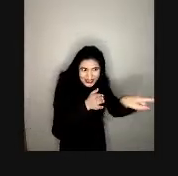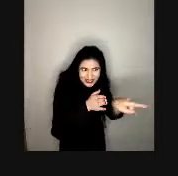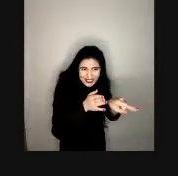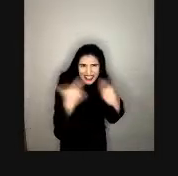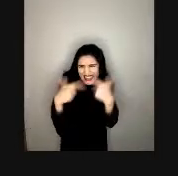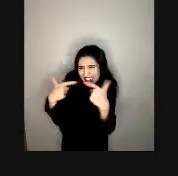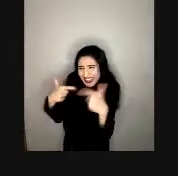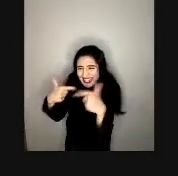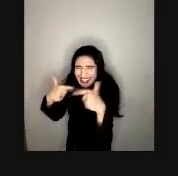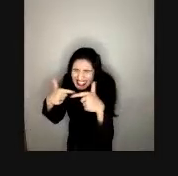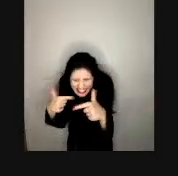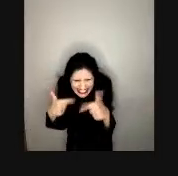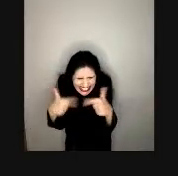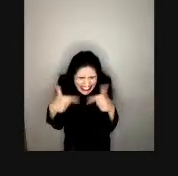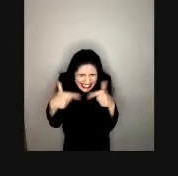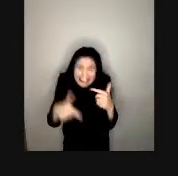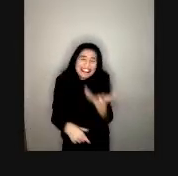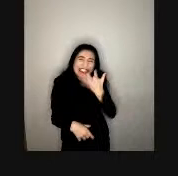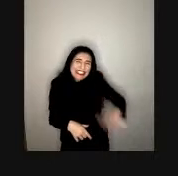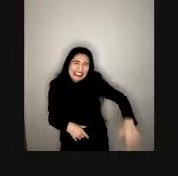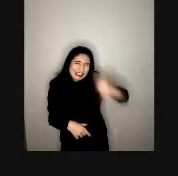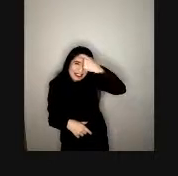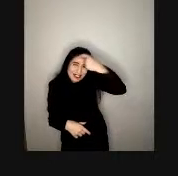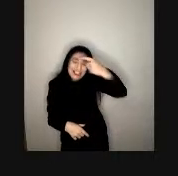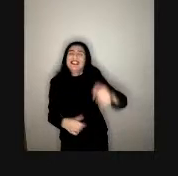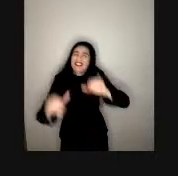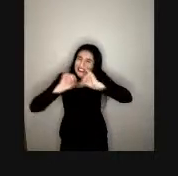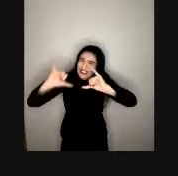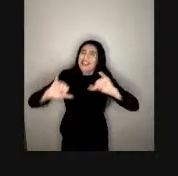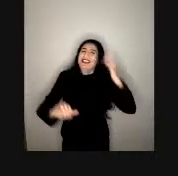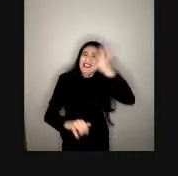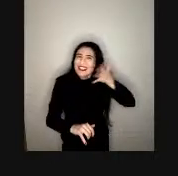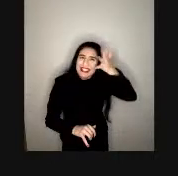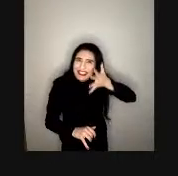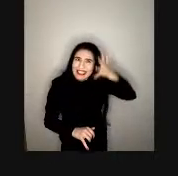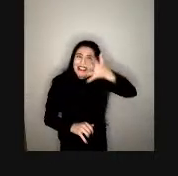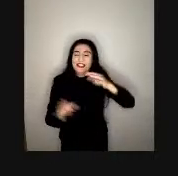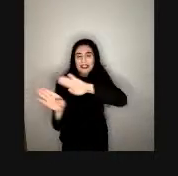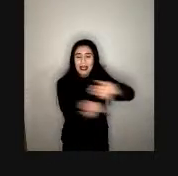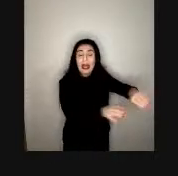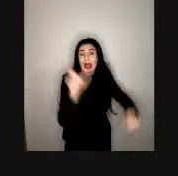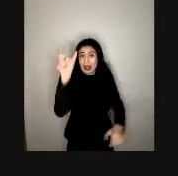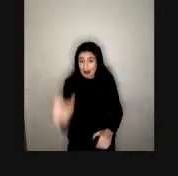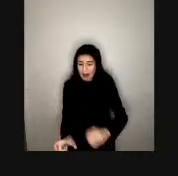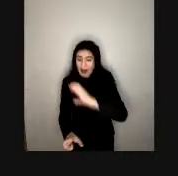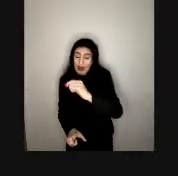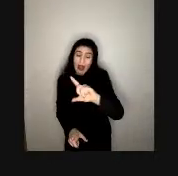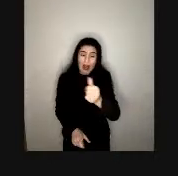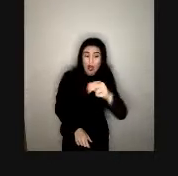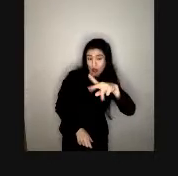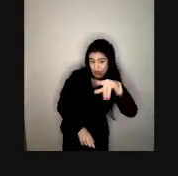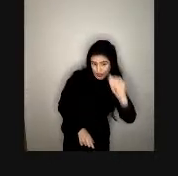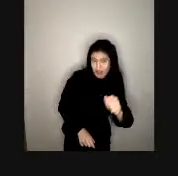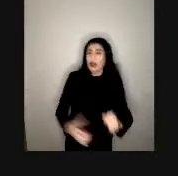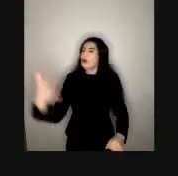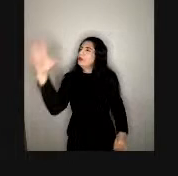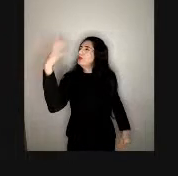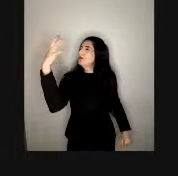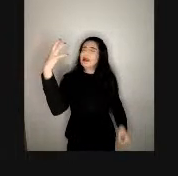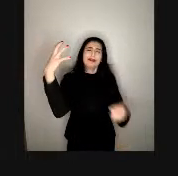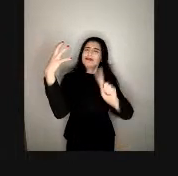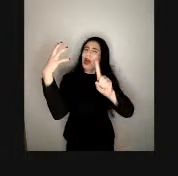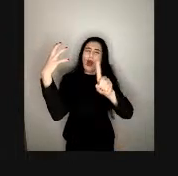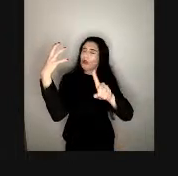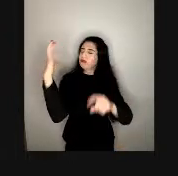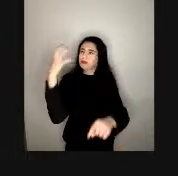nas palestras junto com a gente. Então, aí firme e forte. A Cláudia, que não se olhava no espelho, hoje se olha, está feliz.